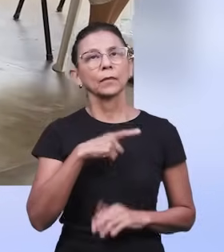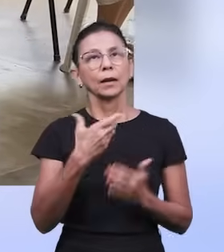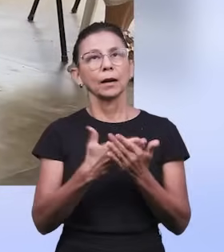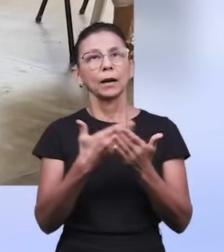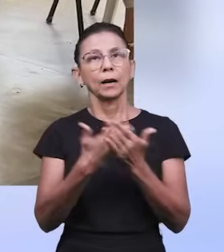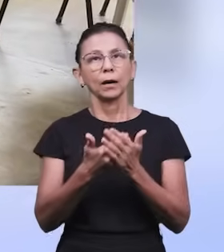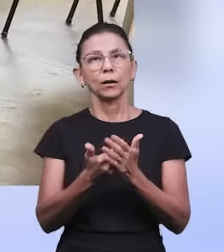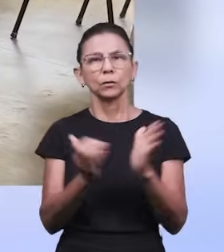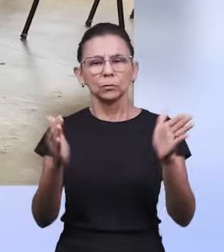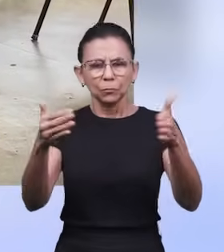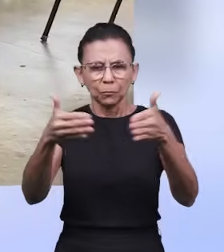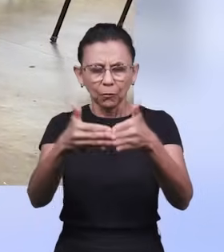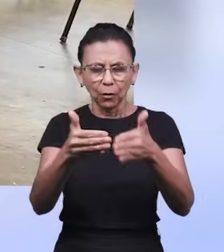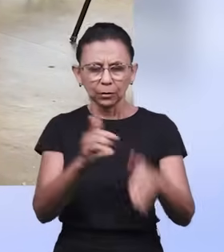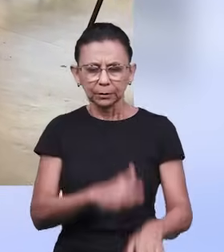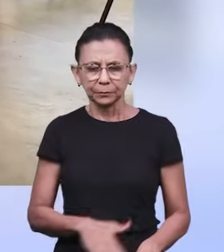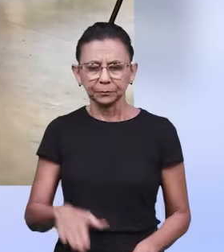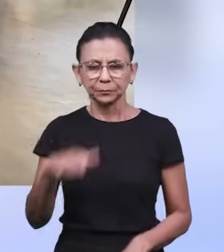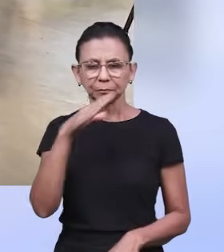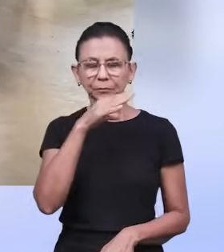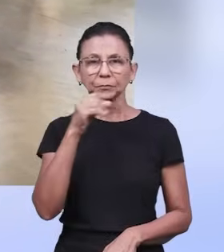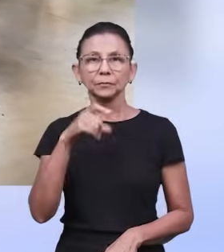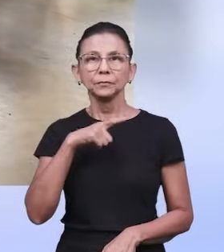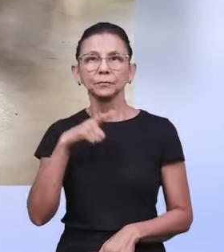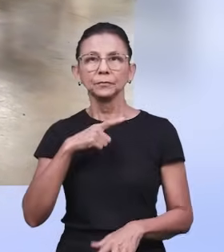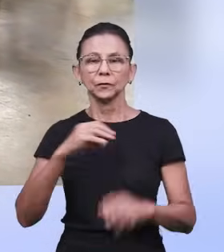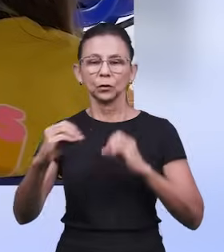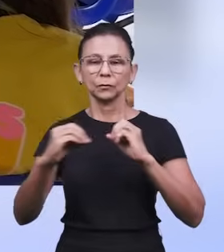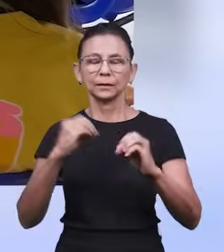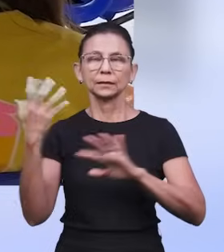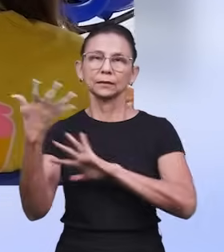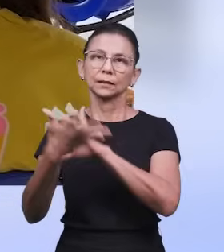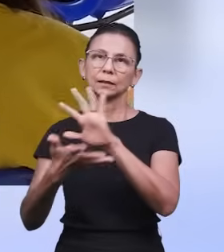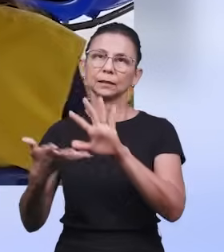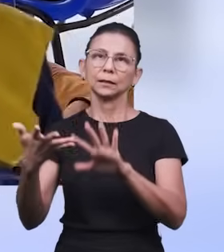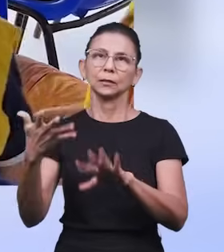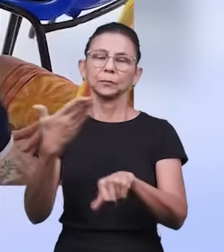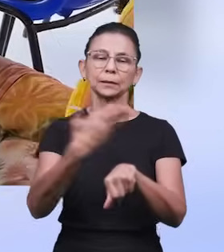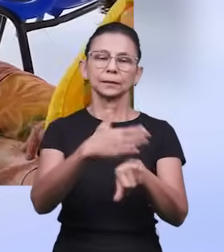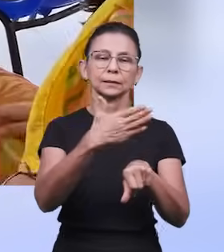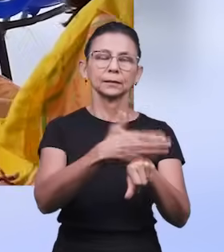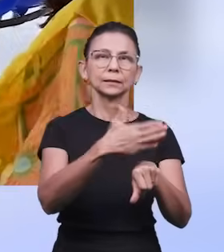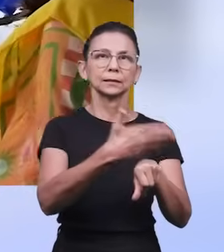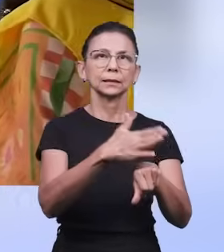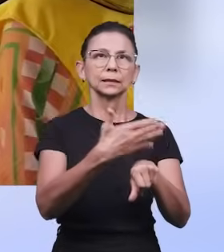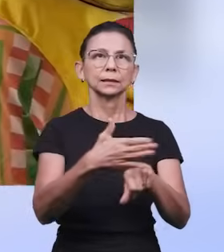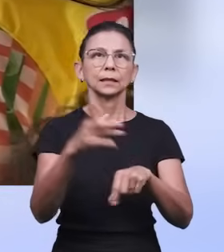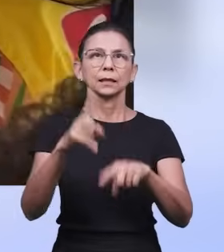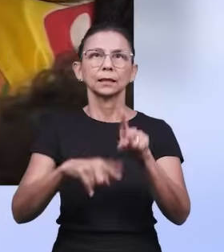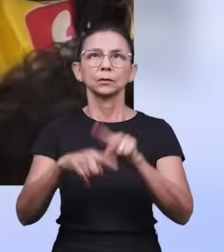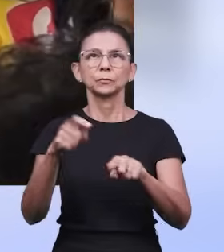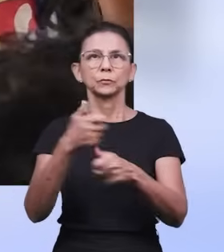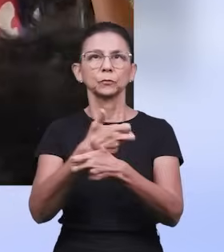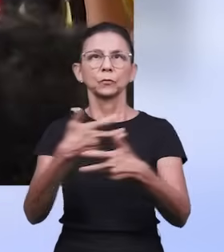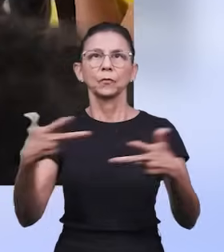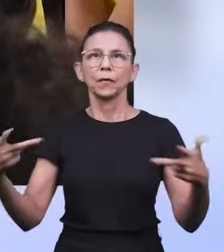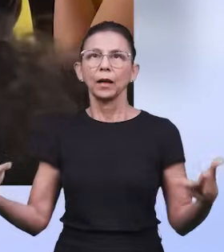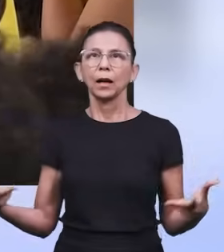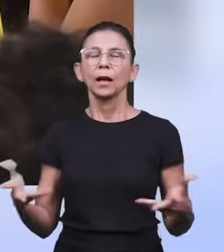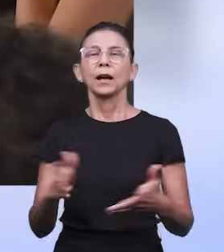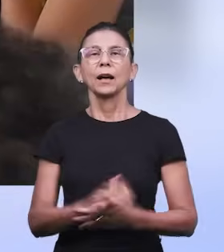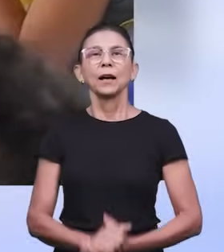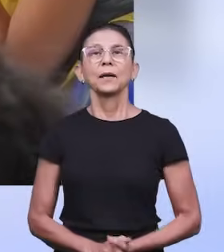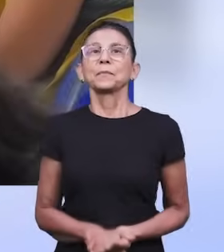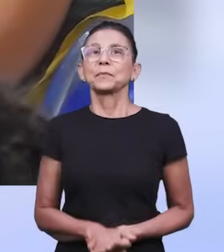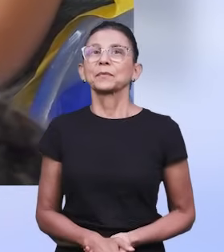aulas direcionadas, participaram de oficinas de libras, ensaio da orquestra, além de atividades ao ar livre, como o